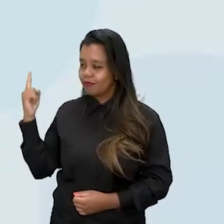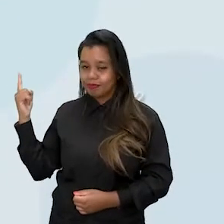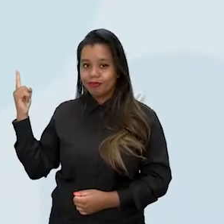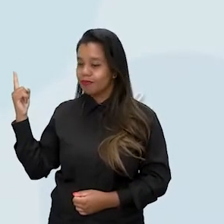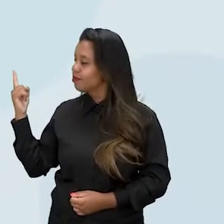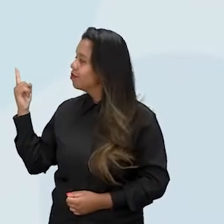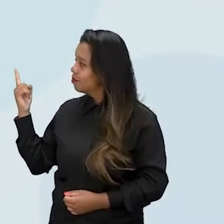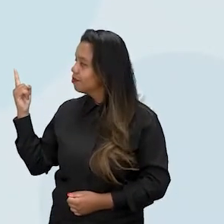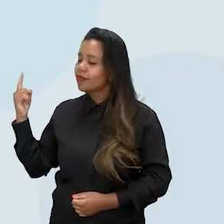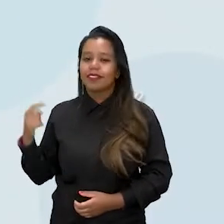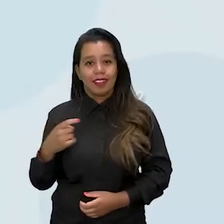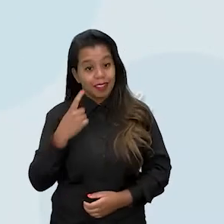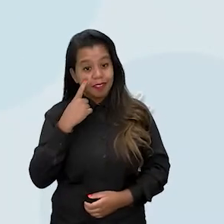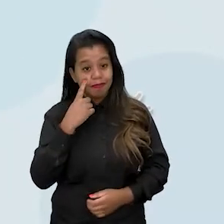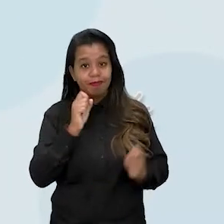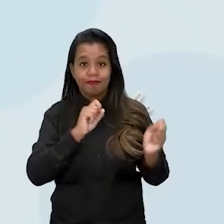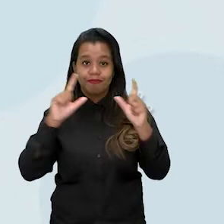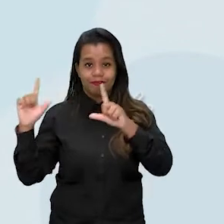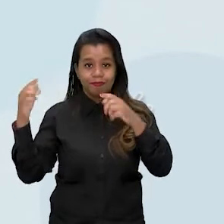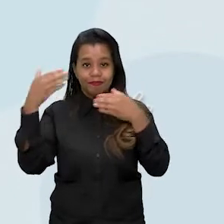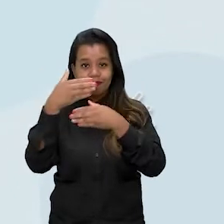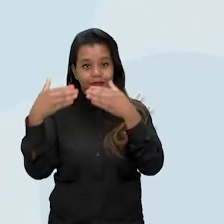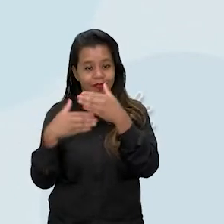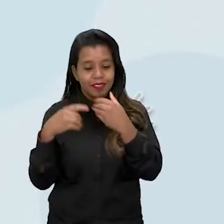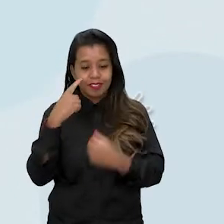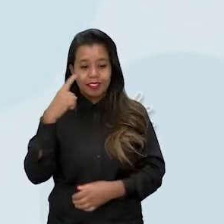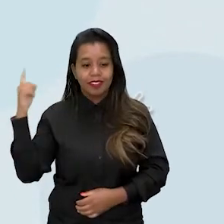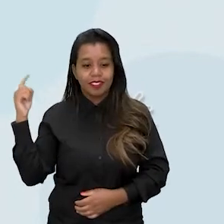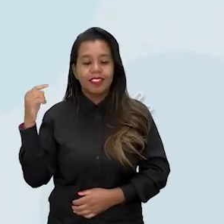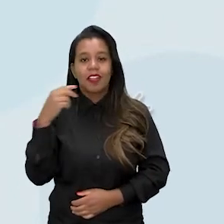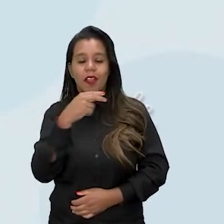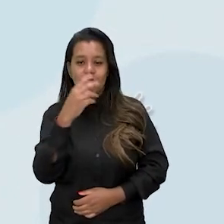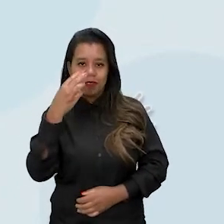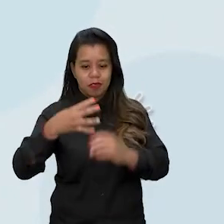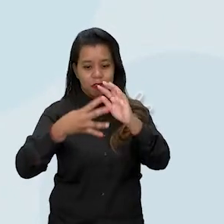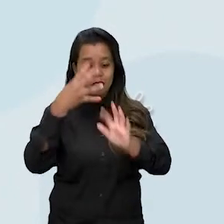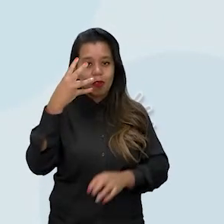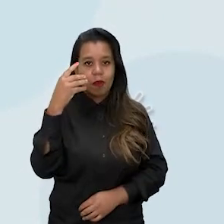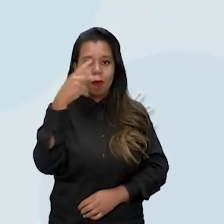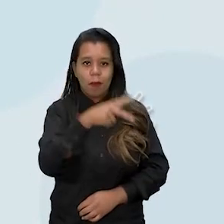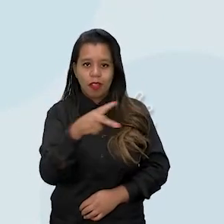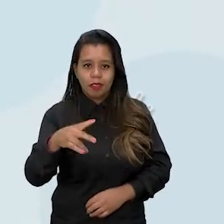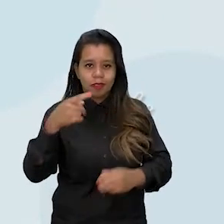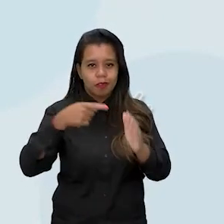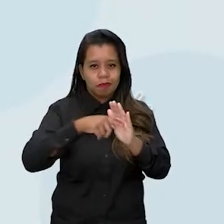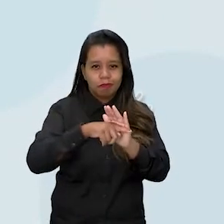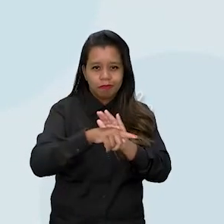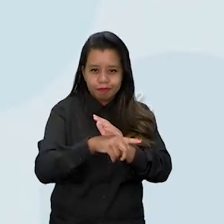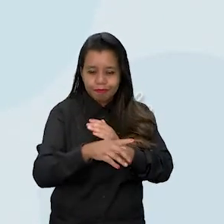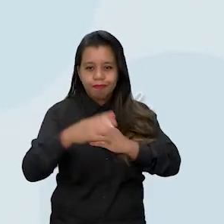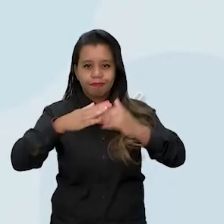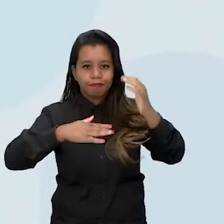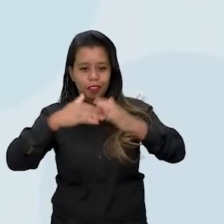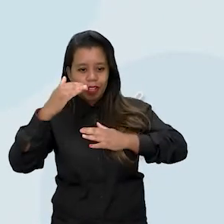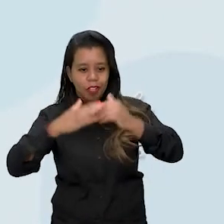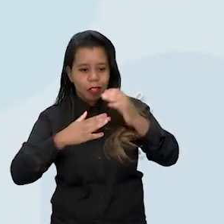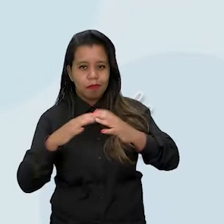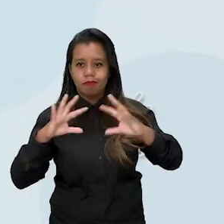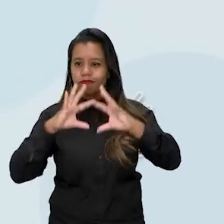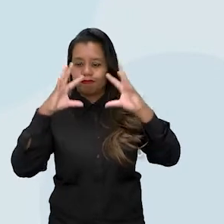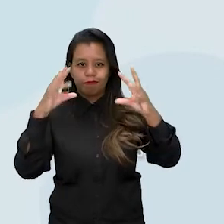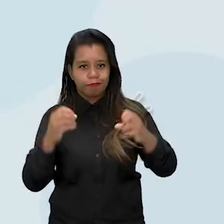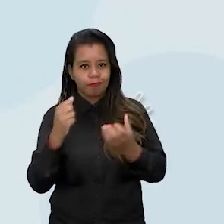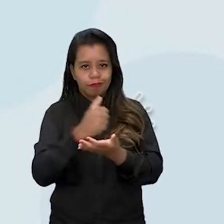ó, o nosso slide de apresentação. Somos 4 professores tentando aprofundar aí algumas habilidades da formação geral